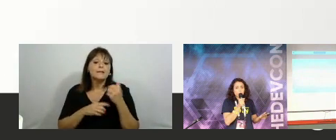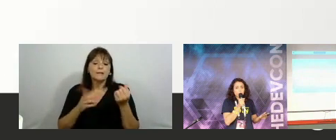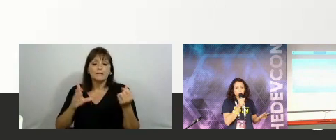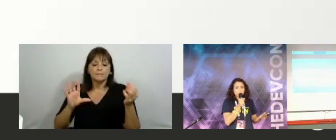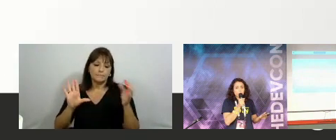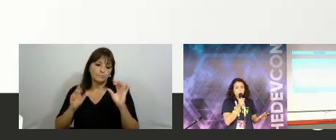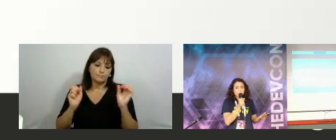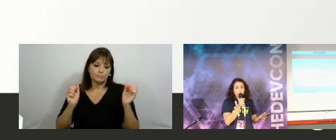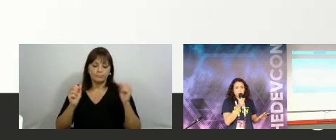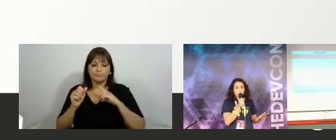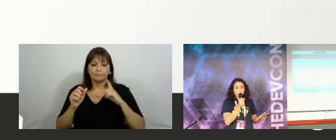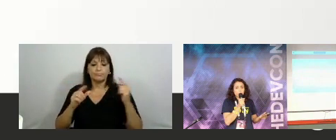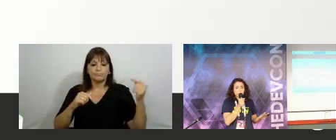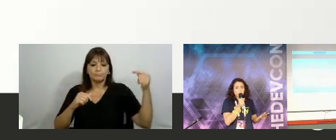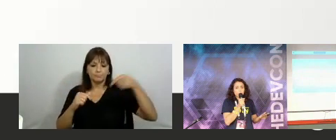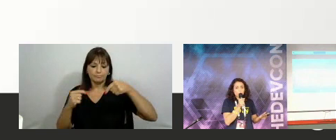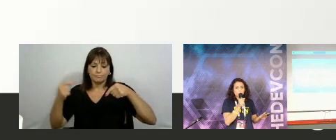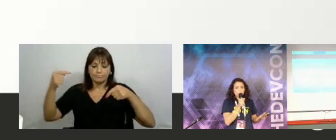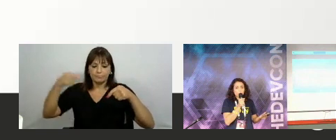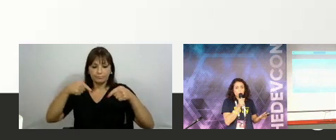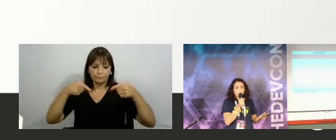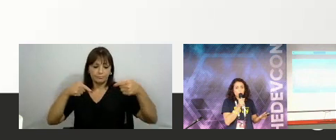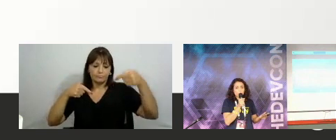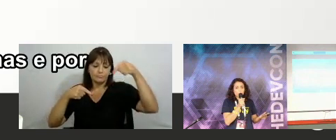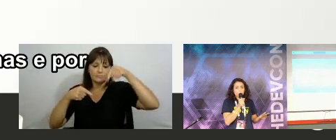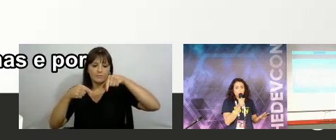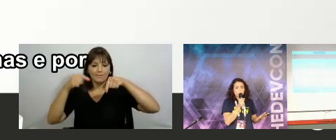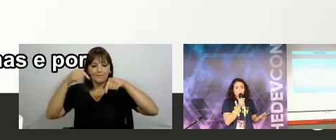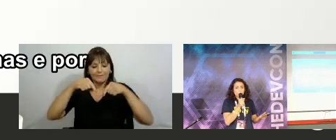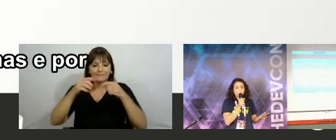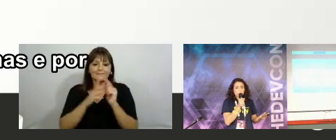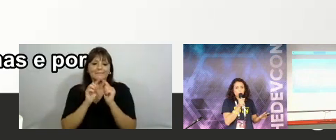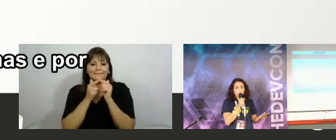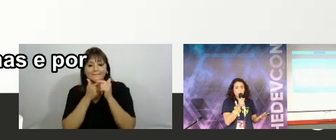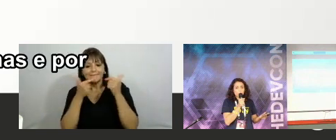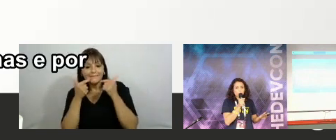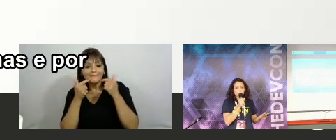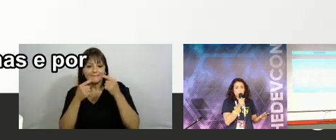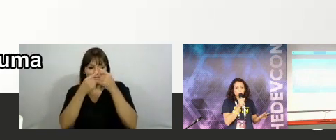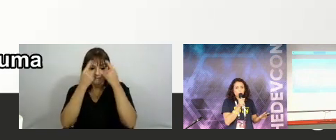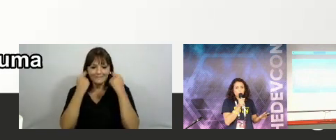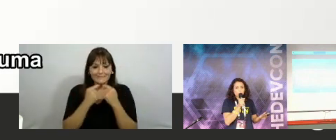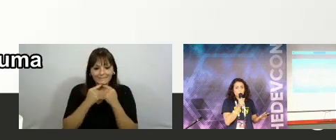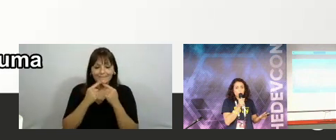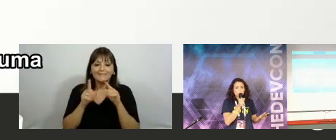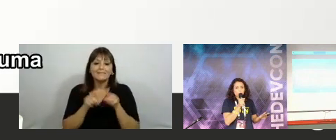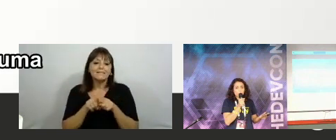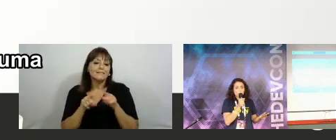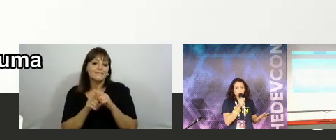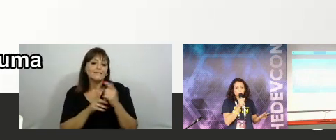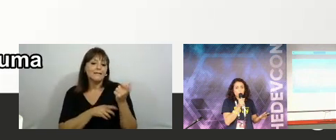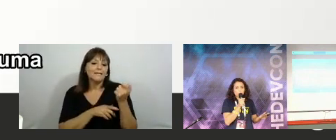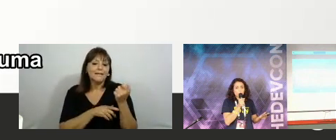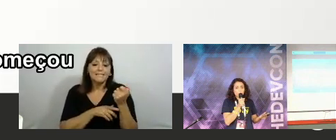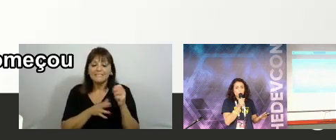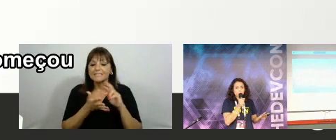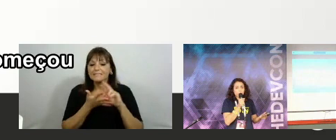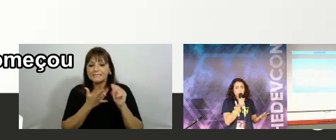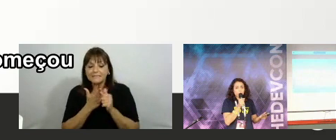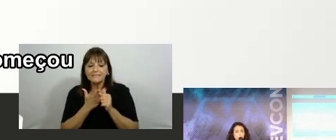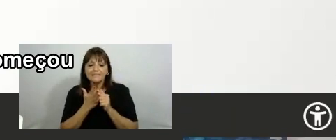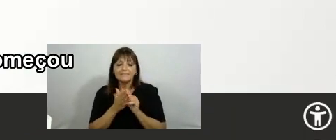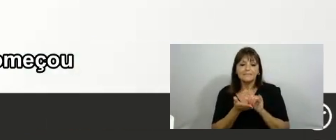assim, setinhas, carinha feliz, estão várias ilustrações, canetinhas e por aí vai. E no centro tem